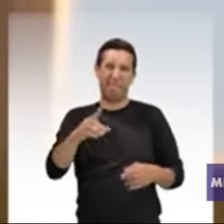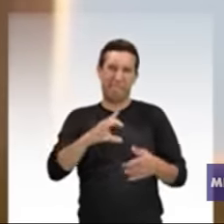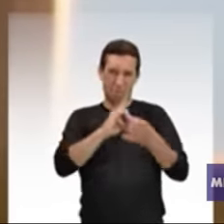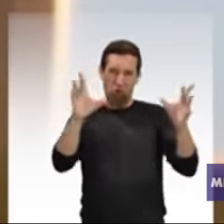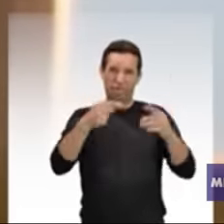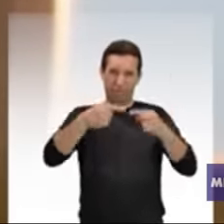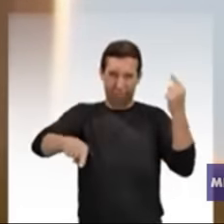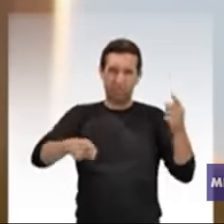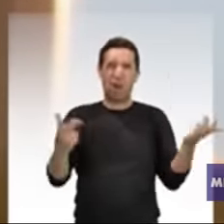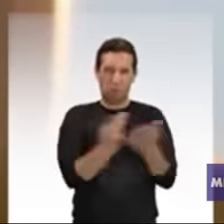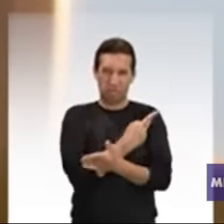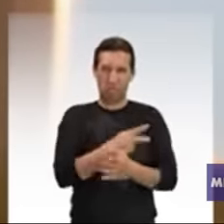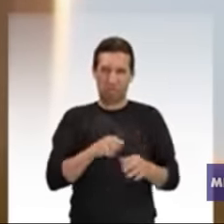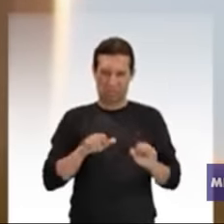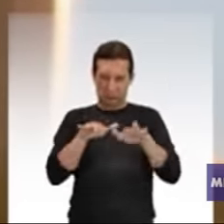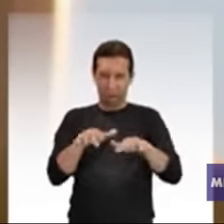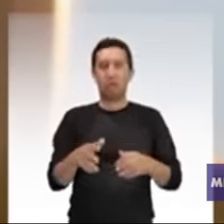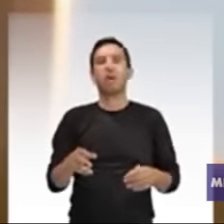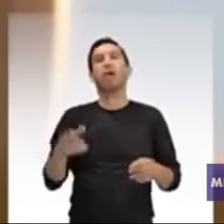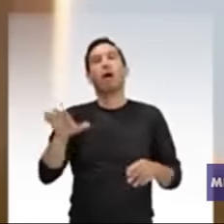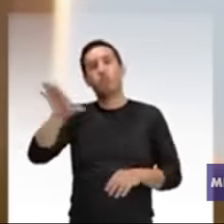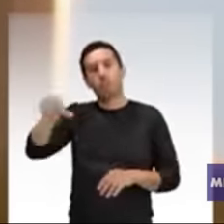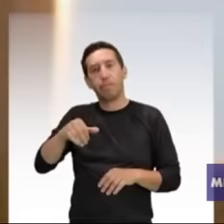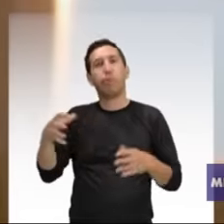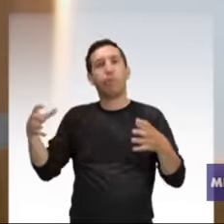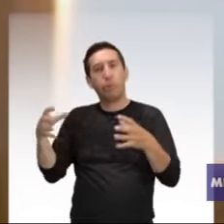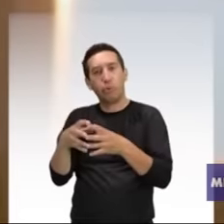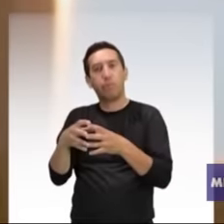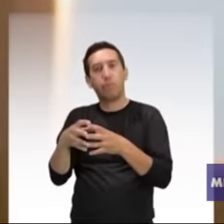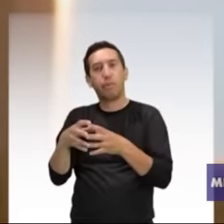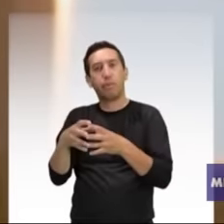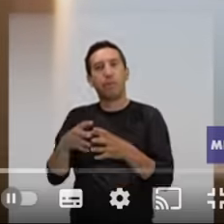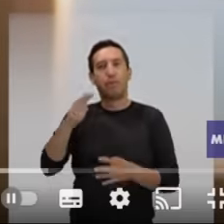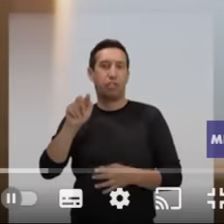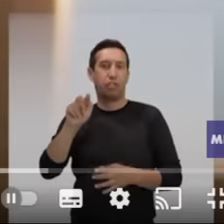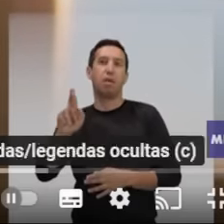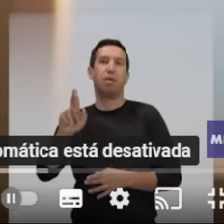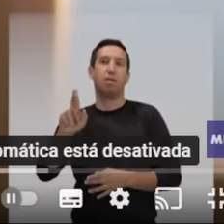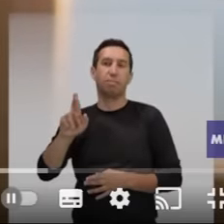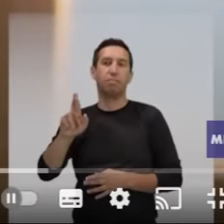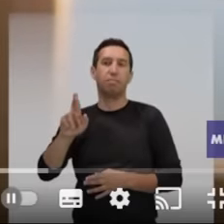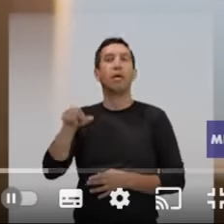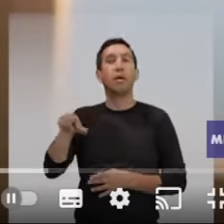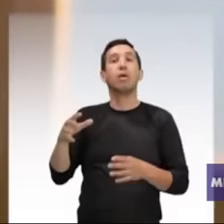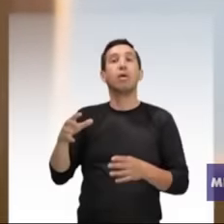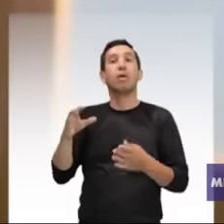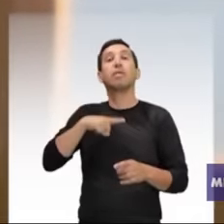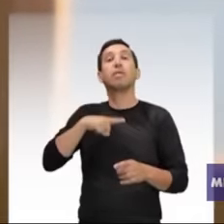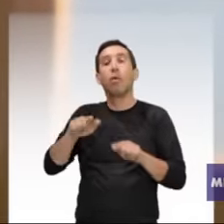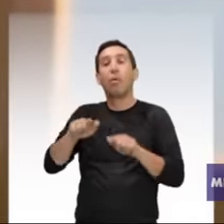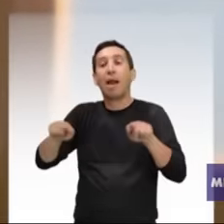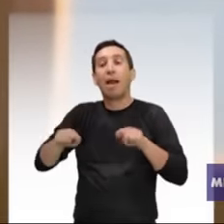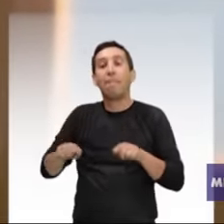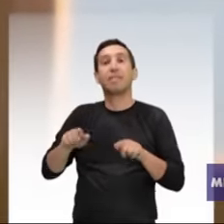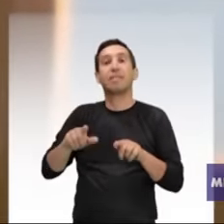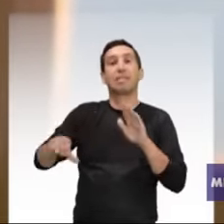O Procurador Geral da República convocou o gabinete de crise da procuradoria geral da república gabinete de crise